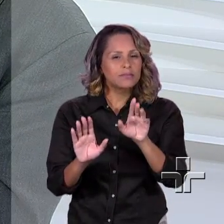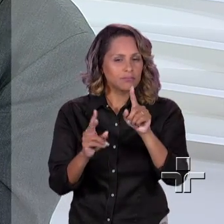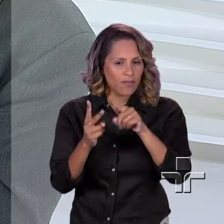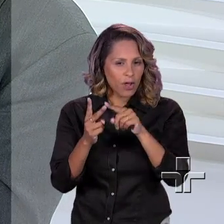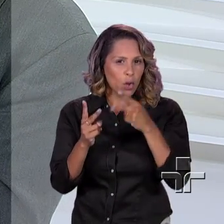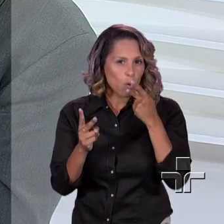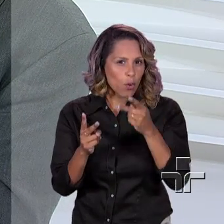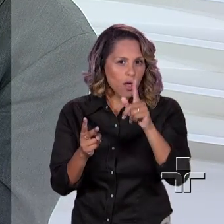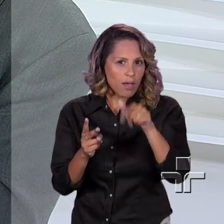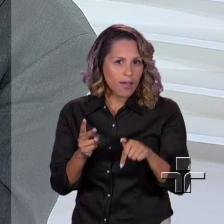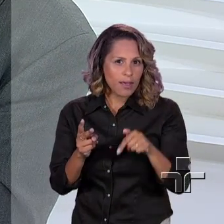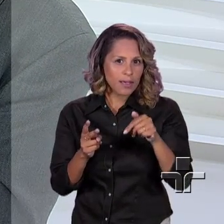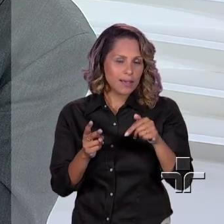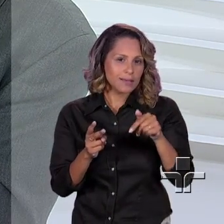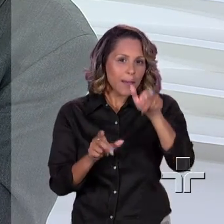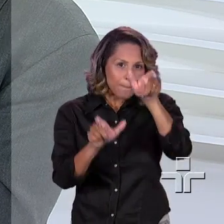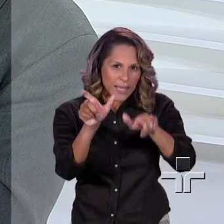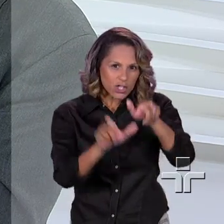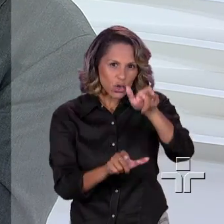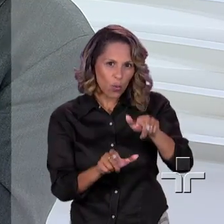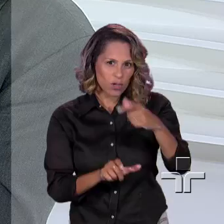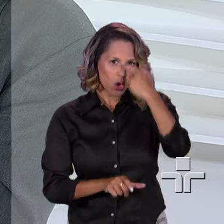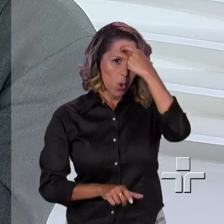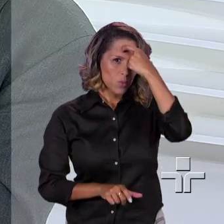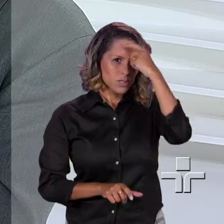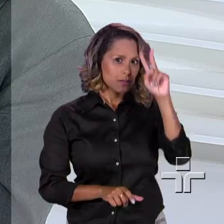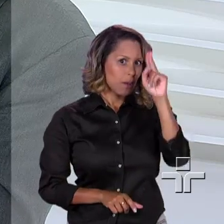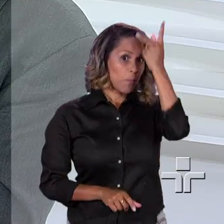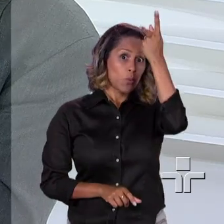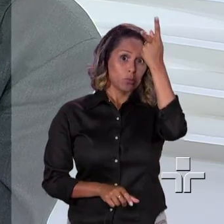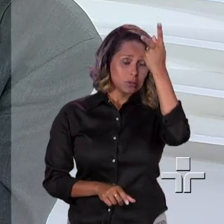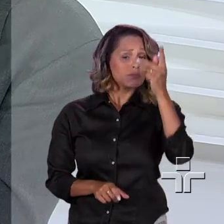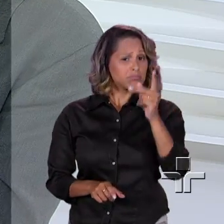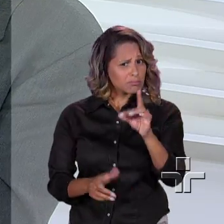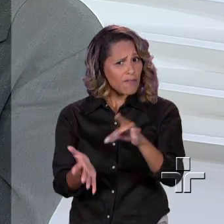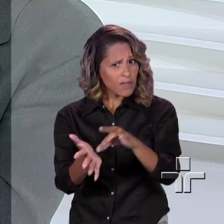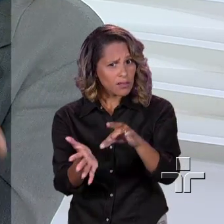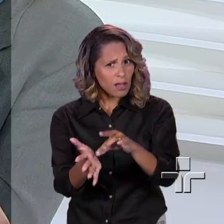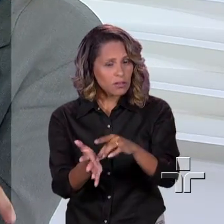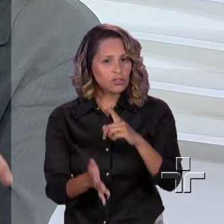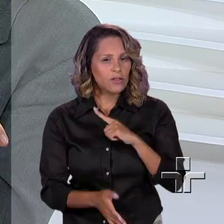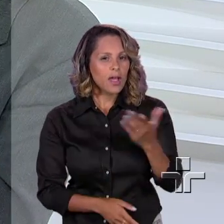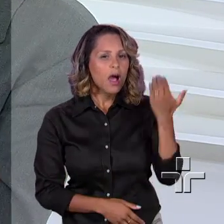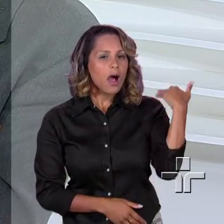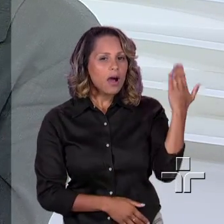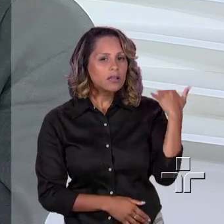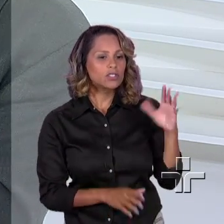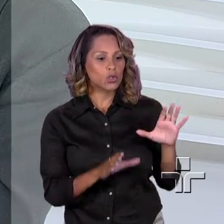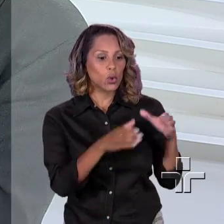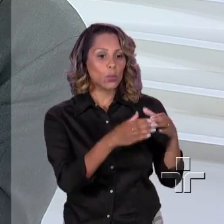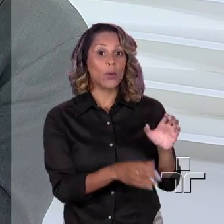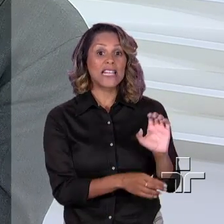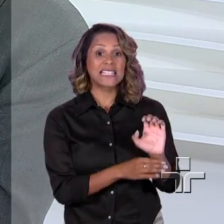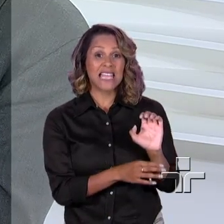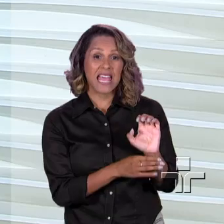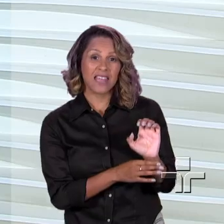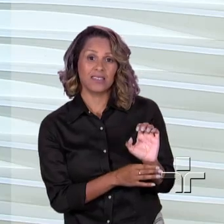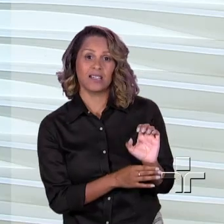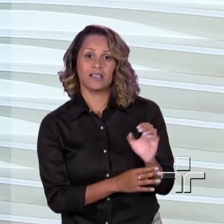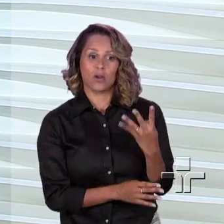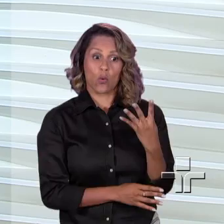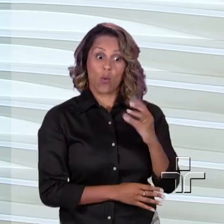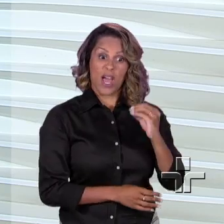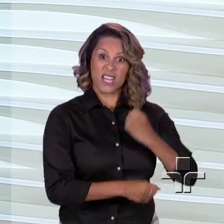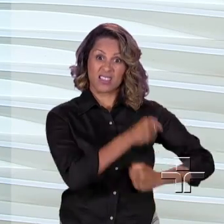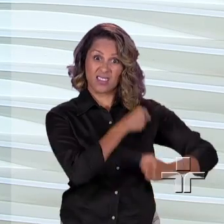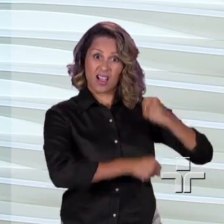mudou muito. Isso não, a esquerda, aquela esquerda e as pessoas que estavam na parte daquela esquerda 40 anos atrás, a maioria